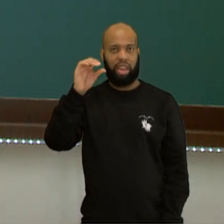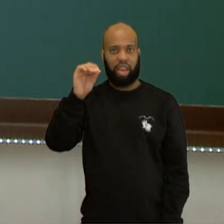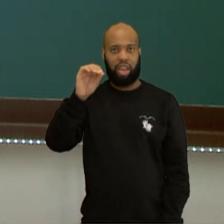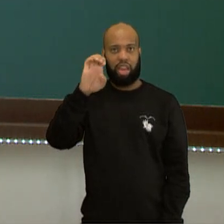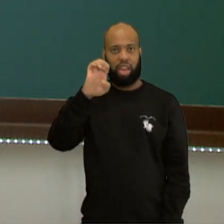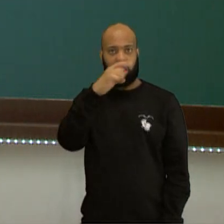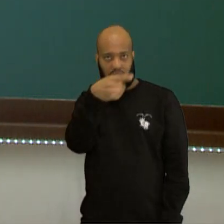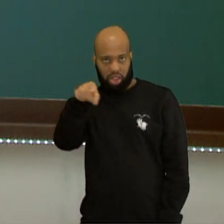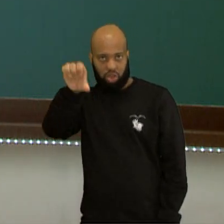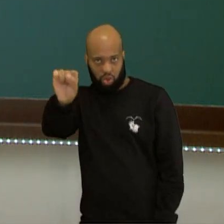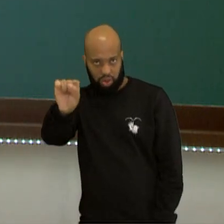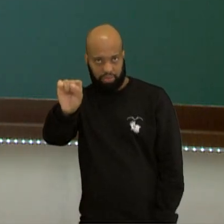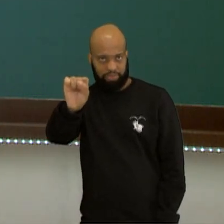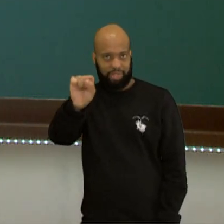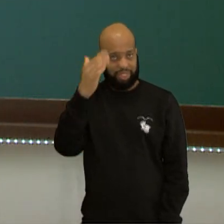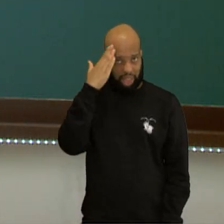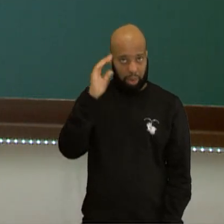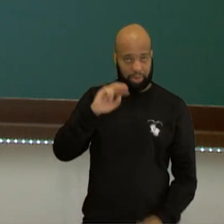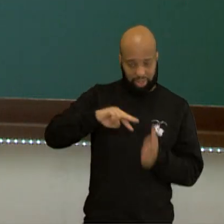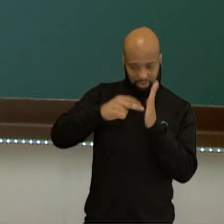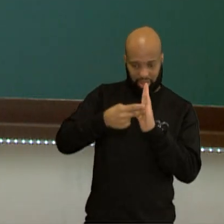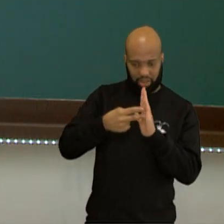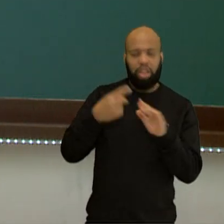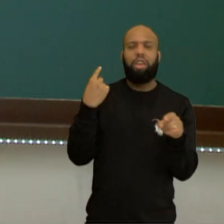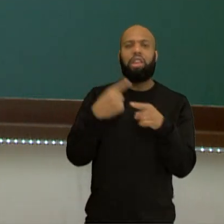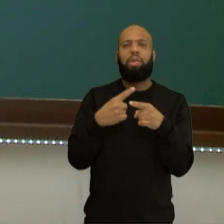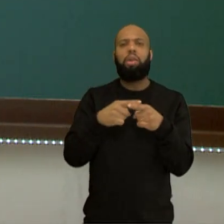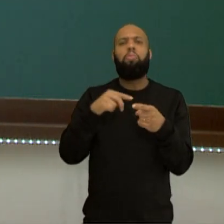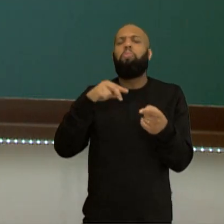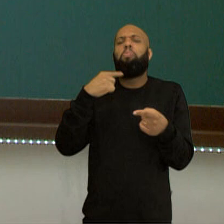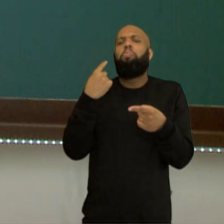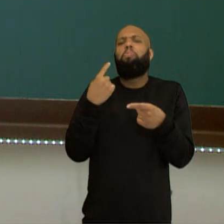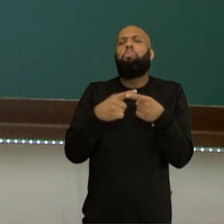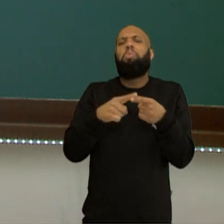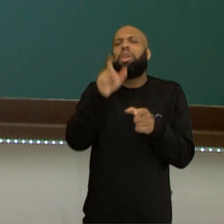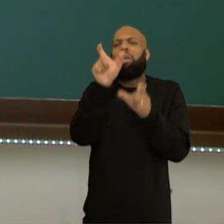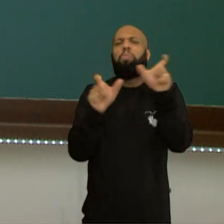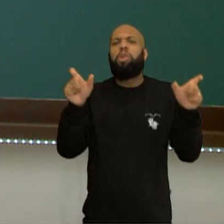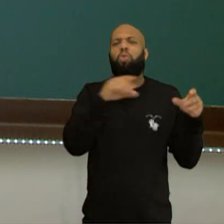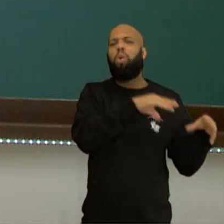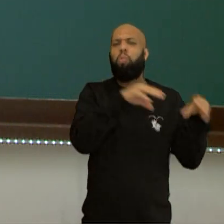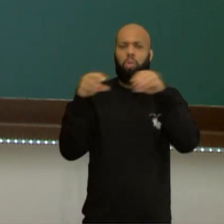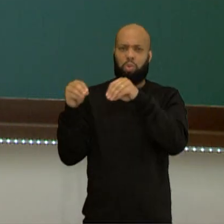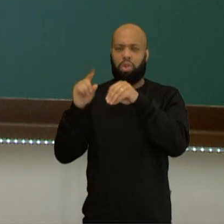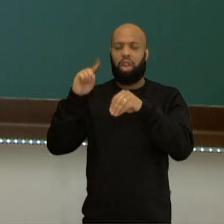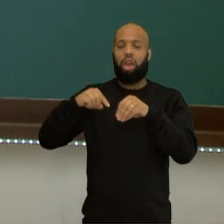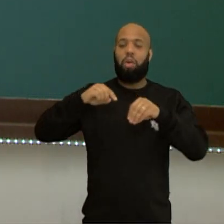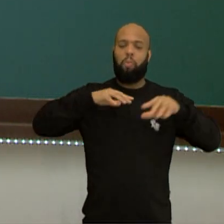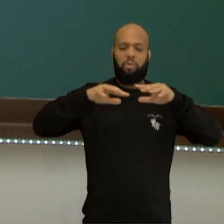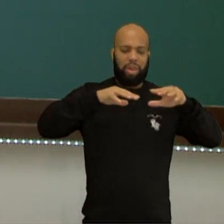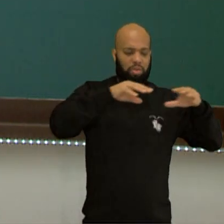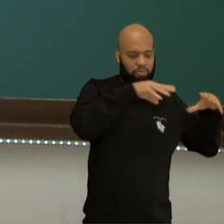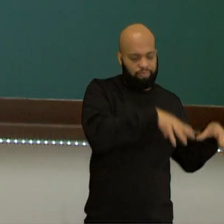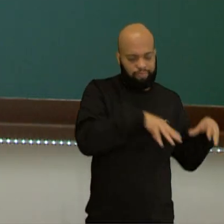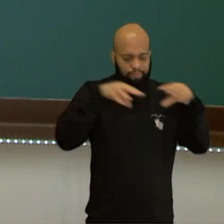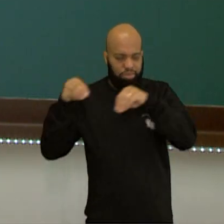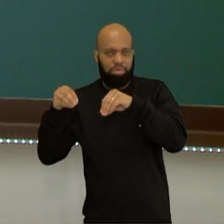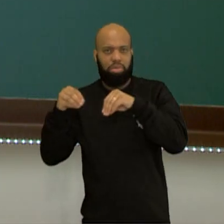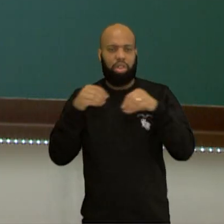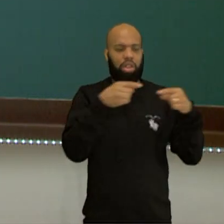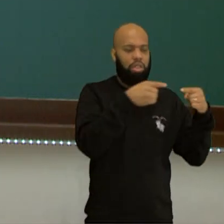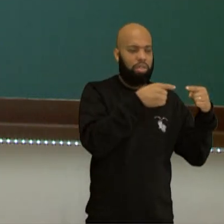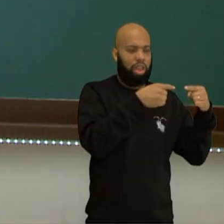as pessoas migram? Então nós temos que entender as migrações como os movimentos populacionais. A pessoa